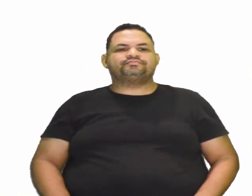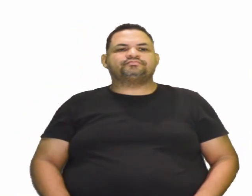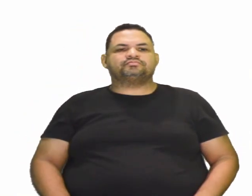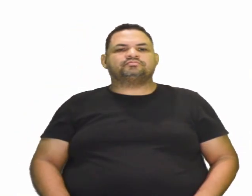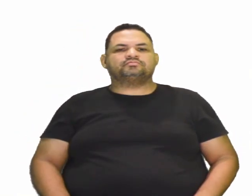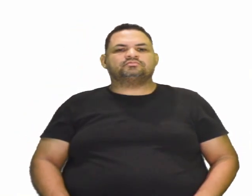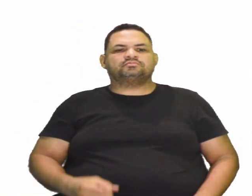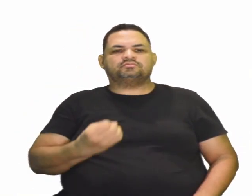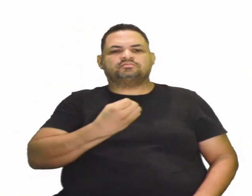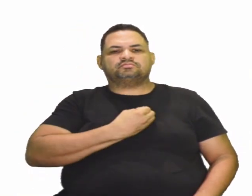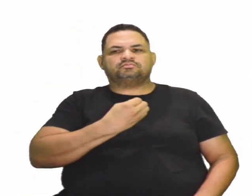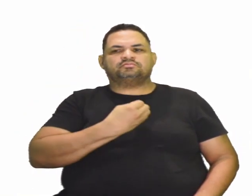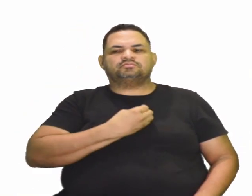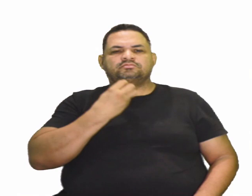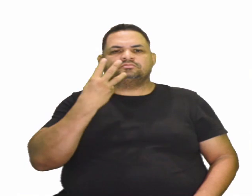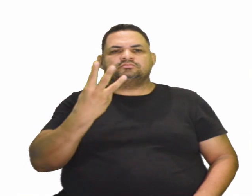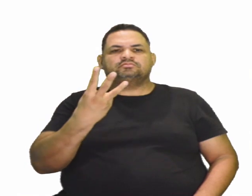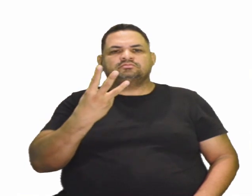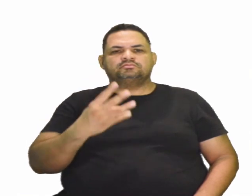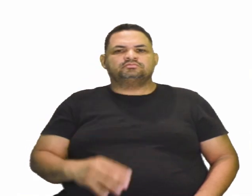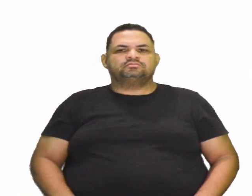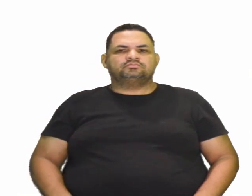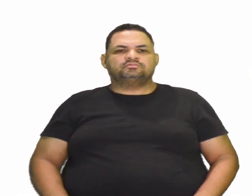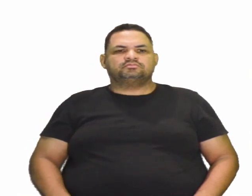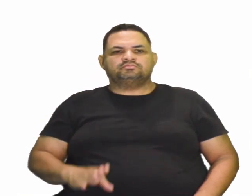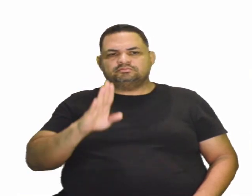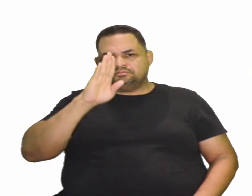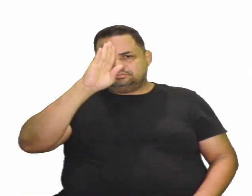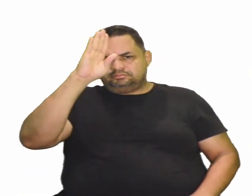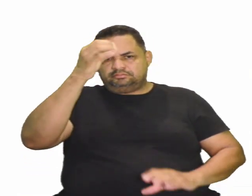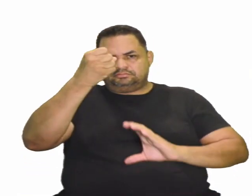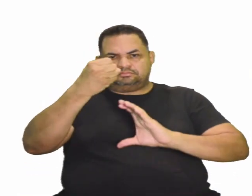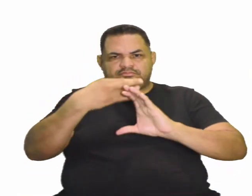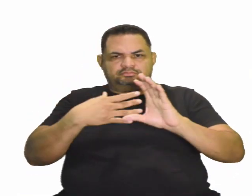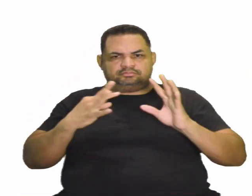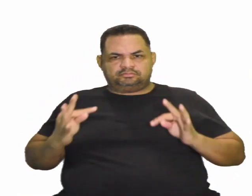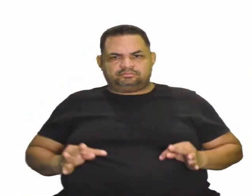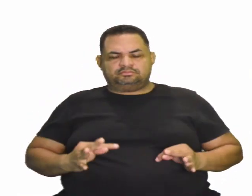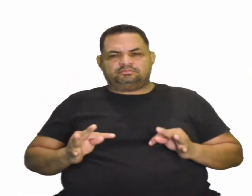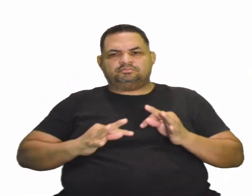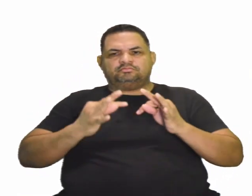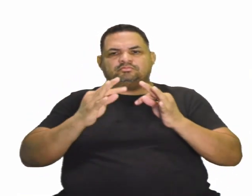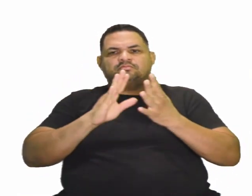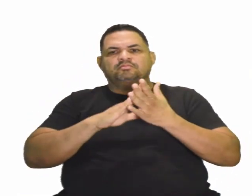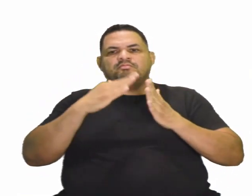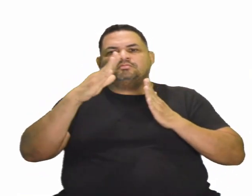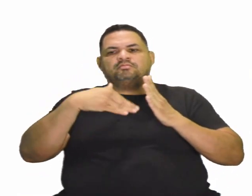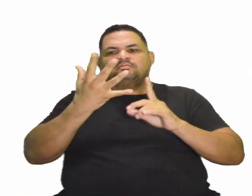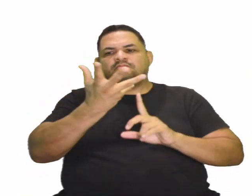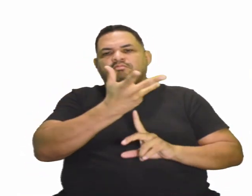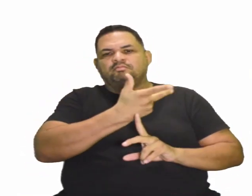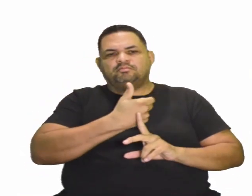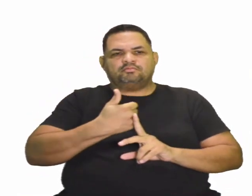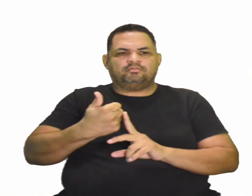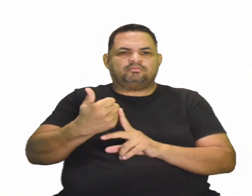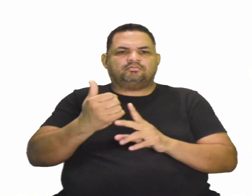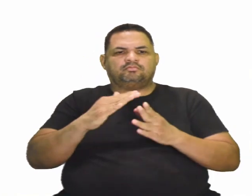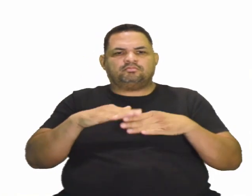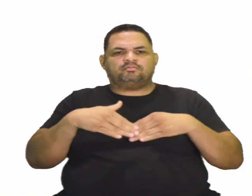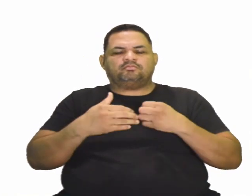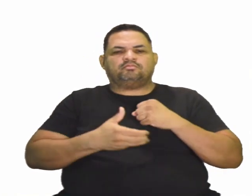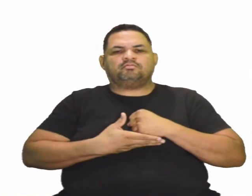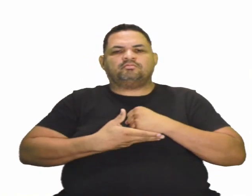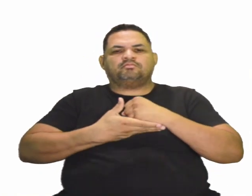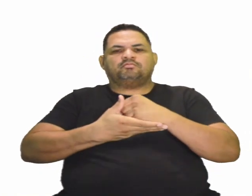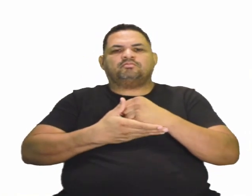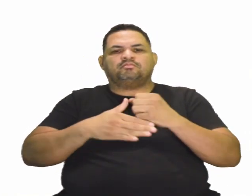Questão 3. Sobre as principais características técnicas de produção artísticas nas quais